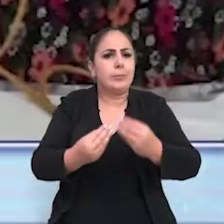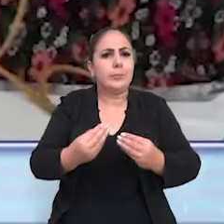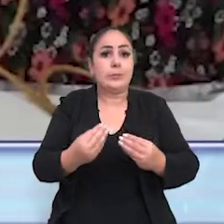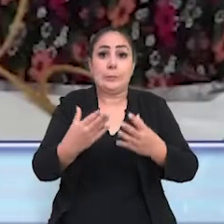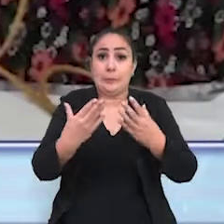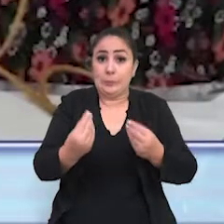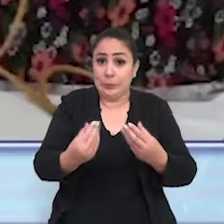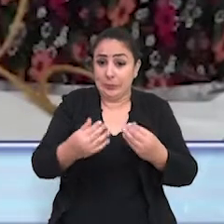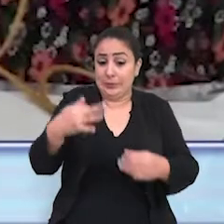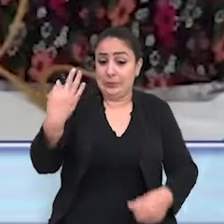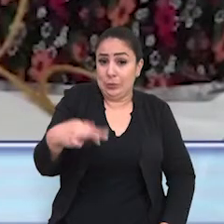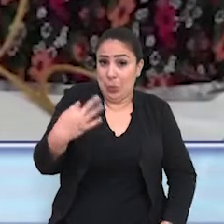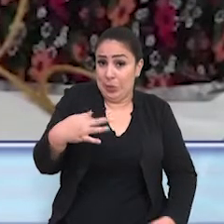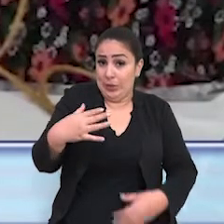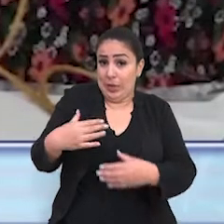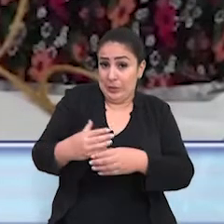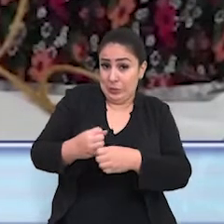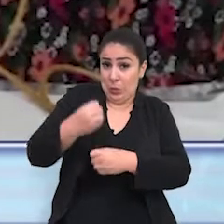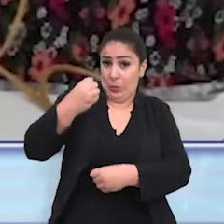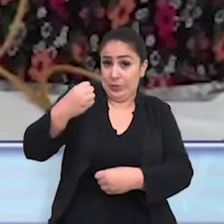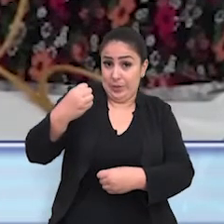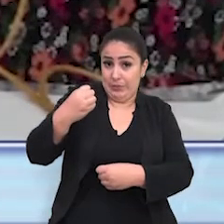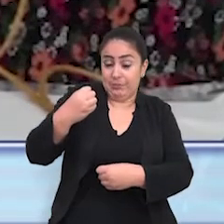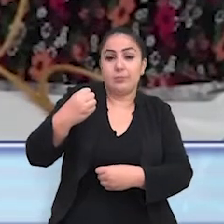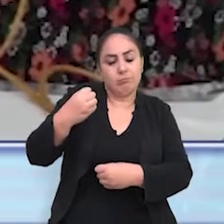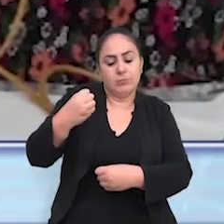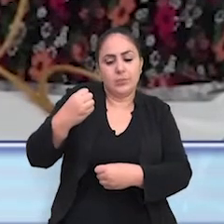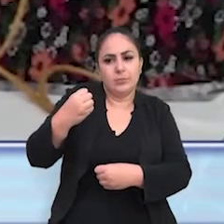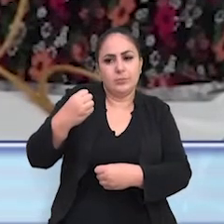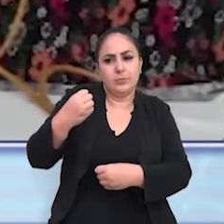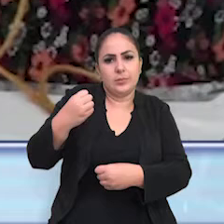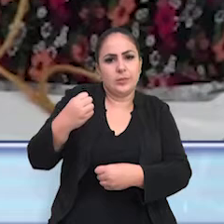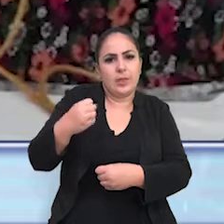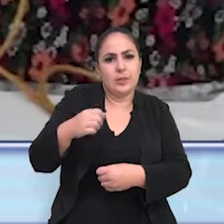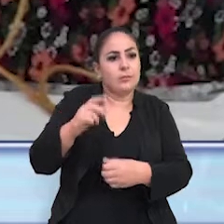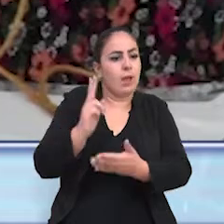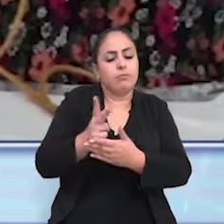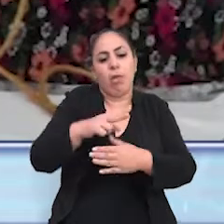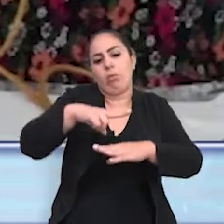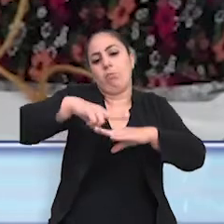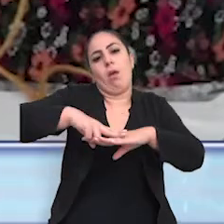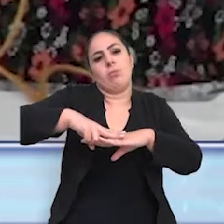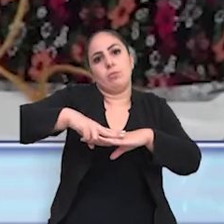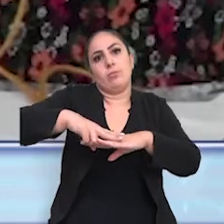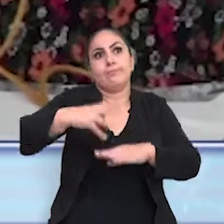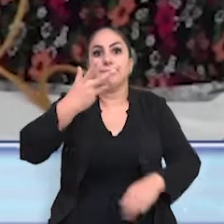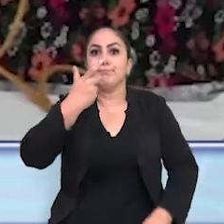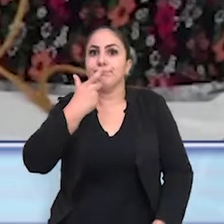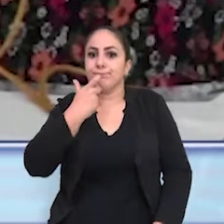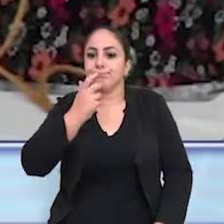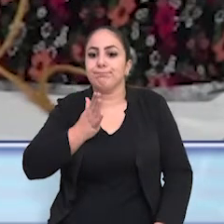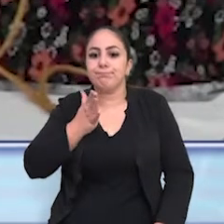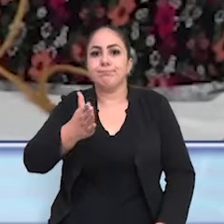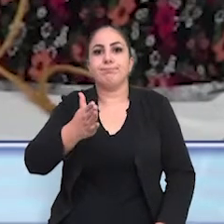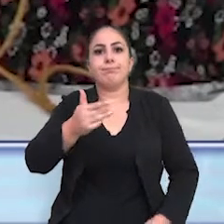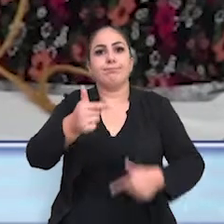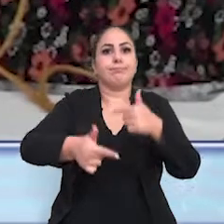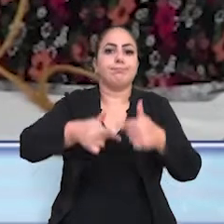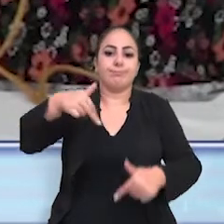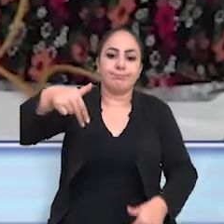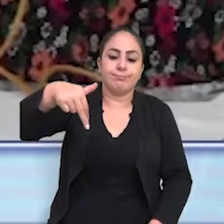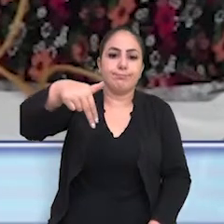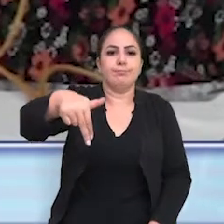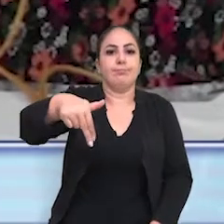eles sentiam muitas dores nas costas, eles ficavam quase o tempo todo deitados. E as crianças é que tinham